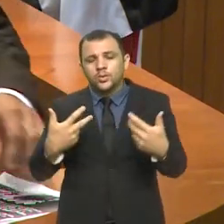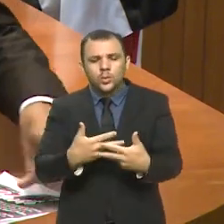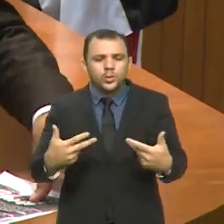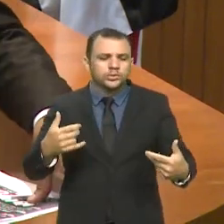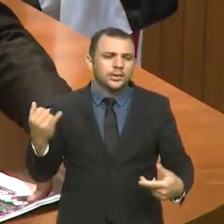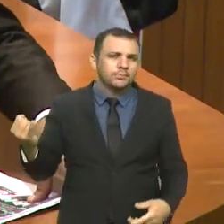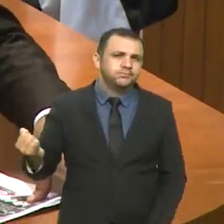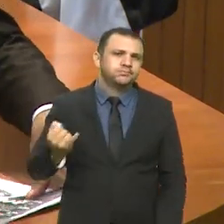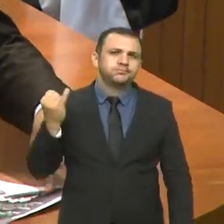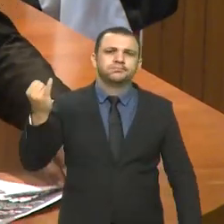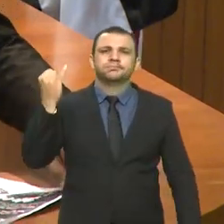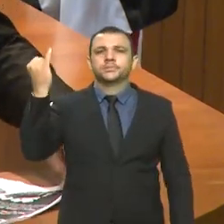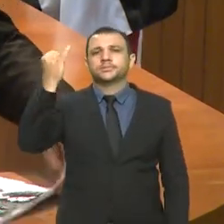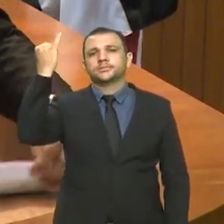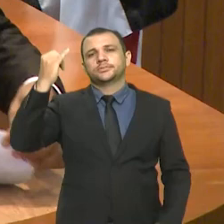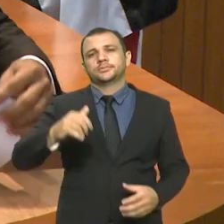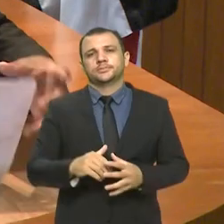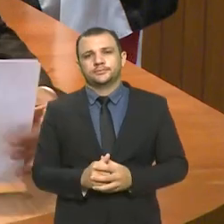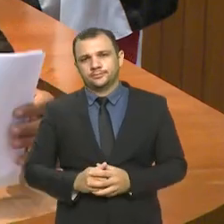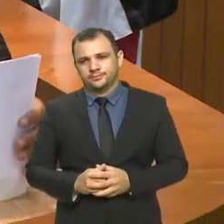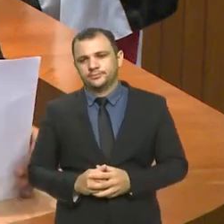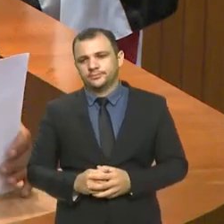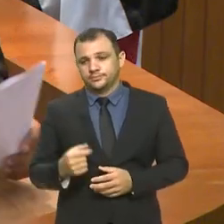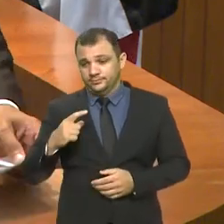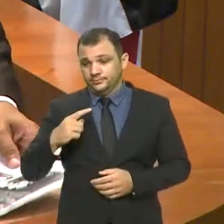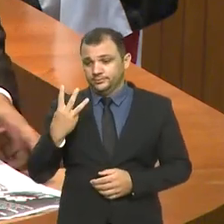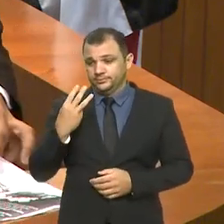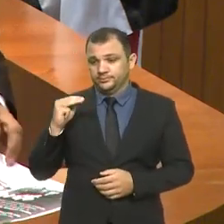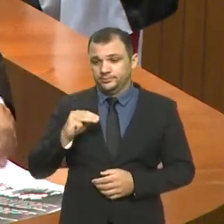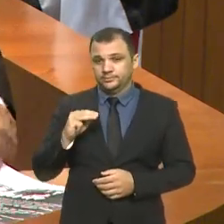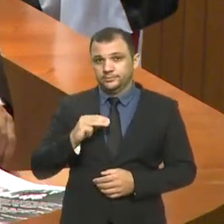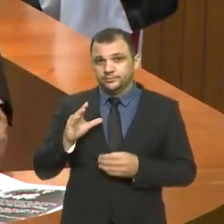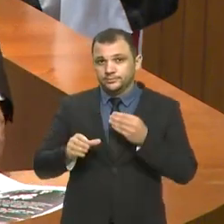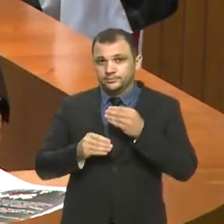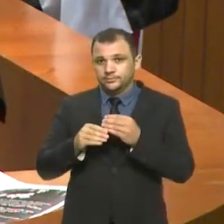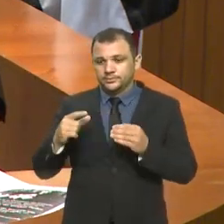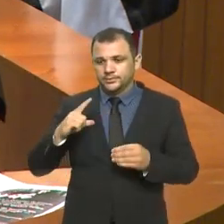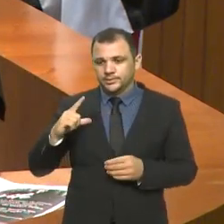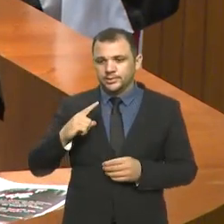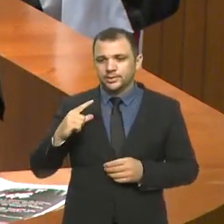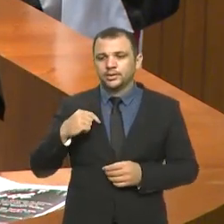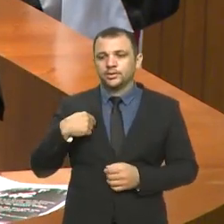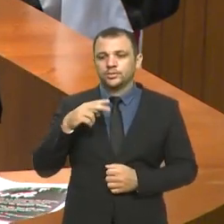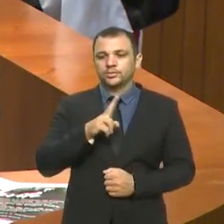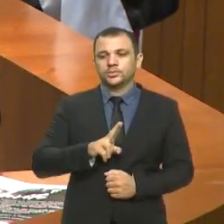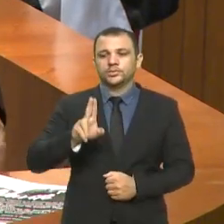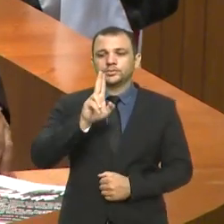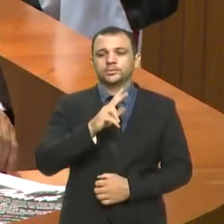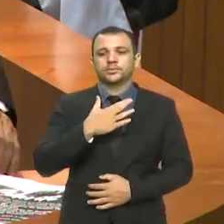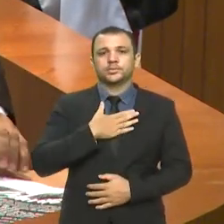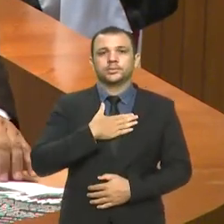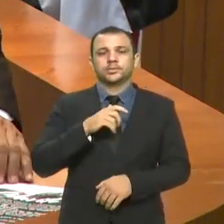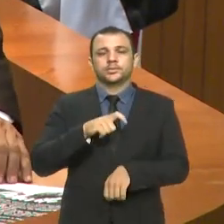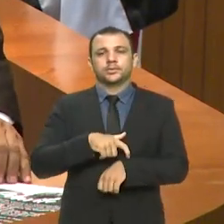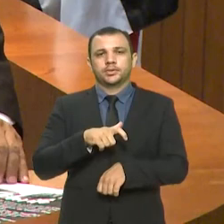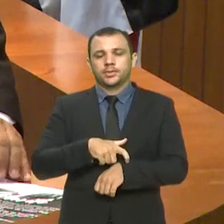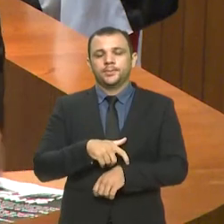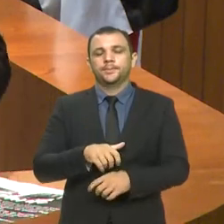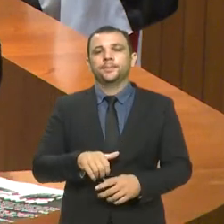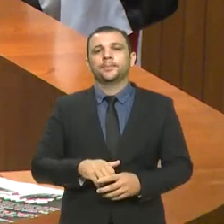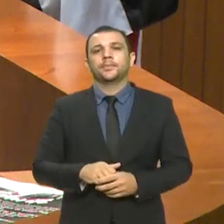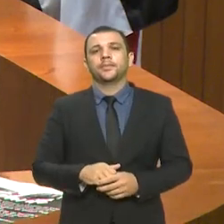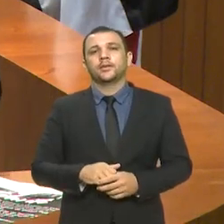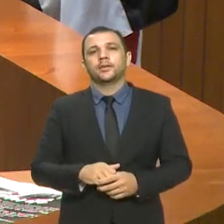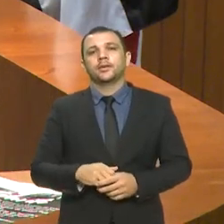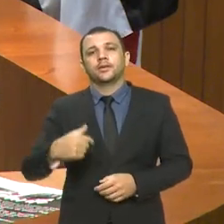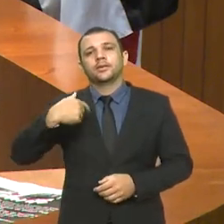importante. Tenho ainda 3 minutos restante do tempo que estou usando